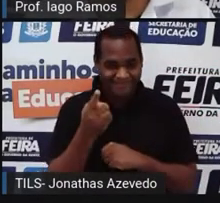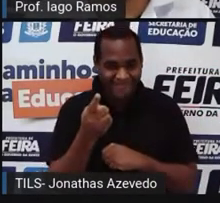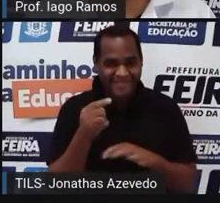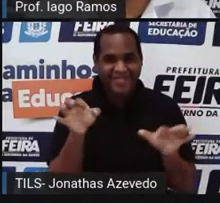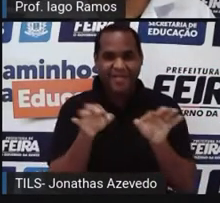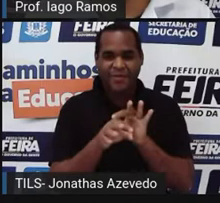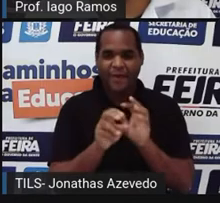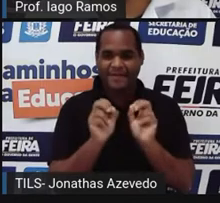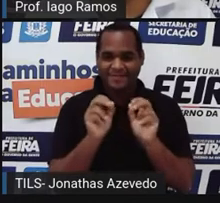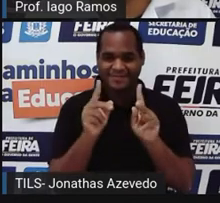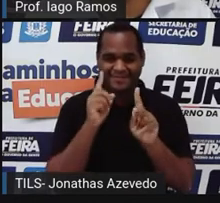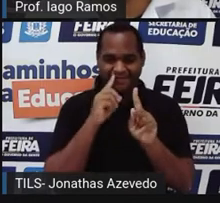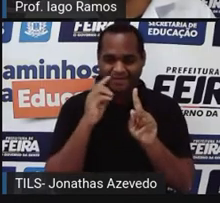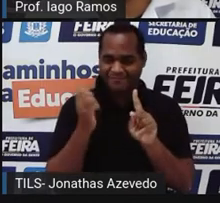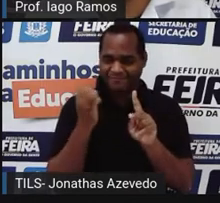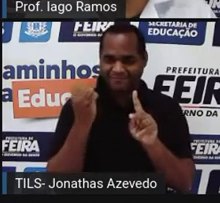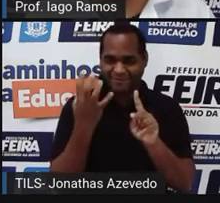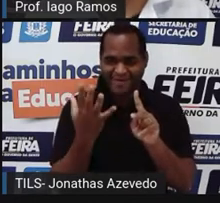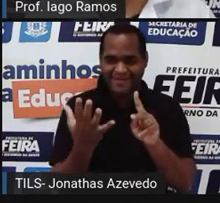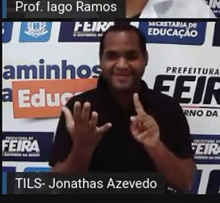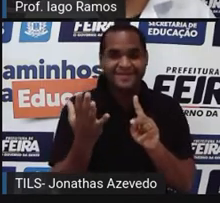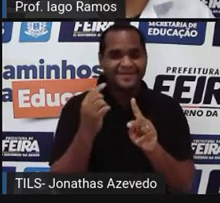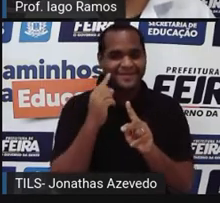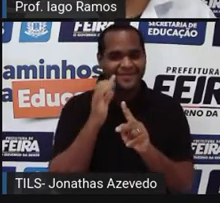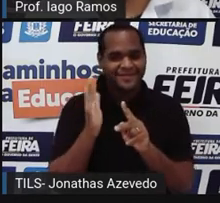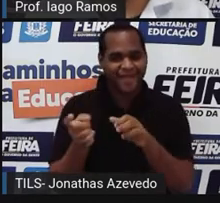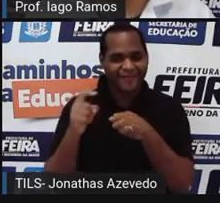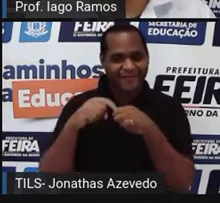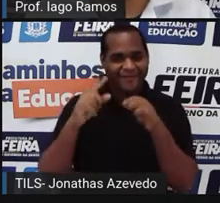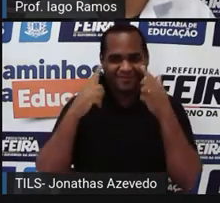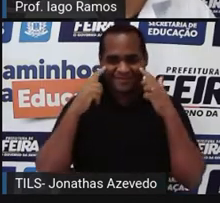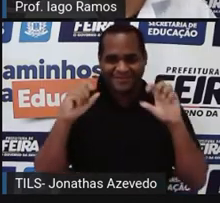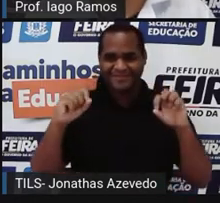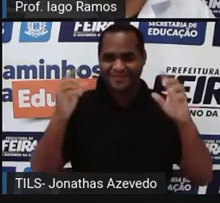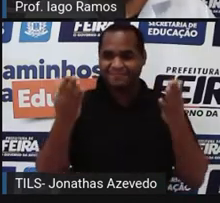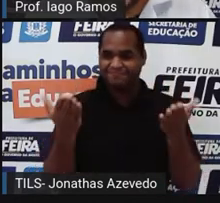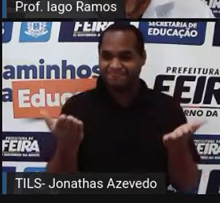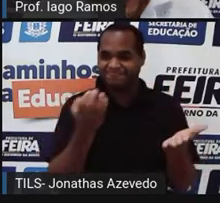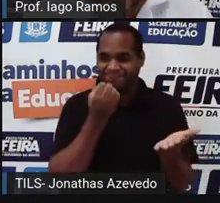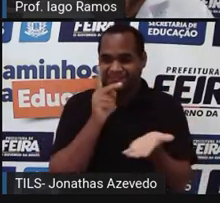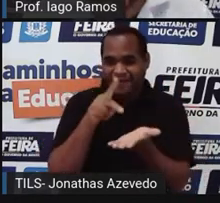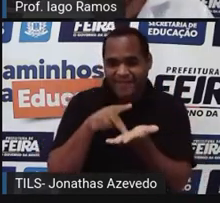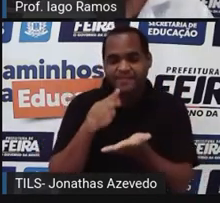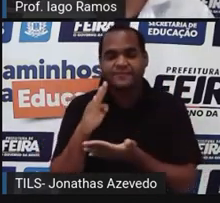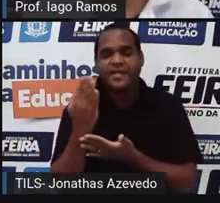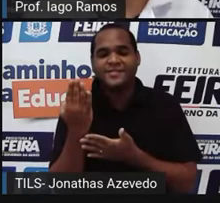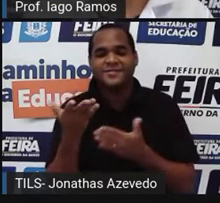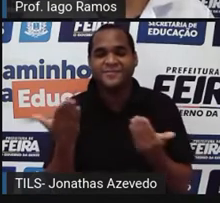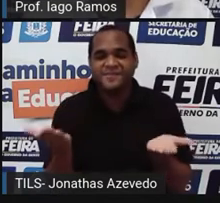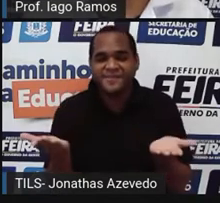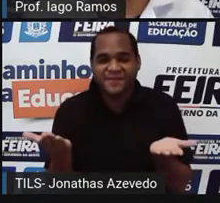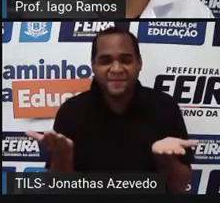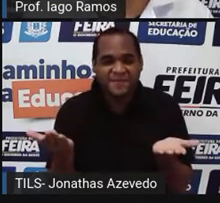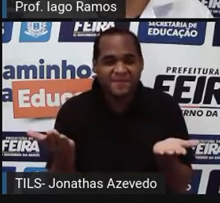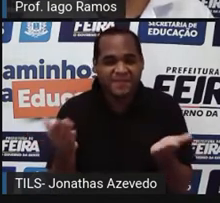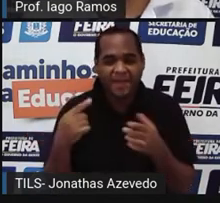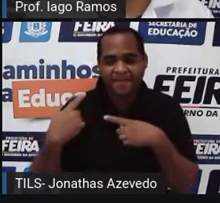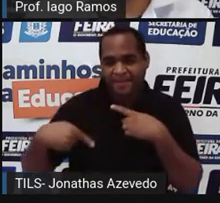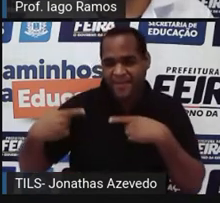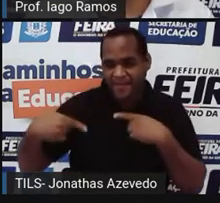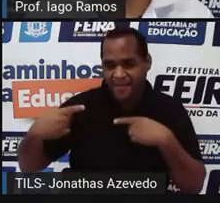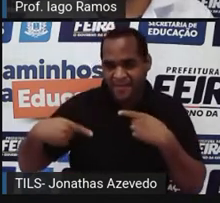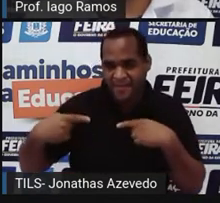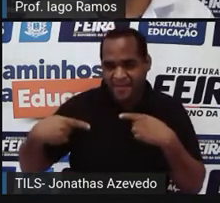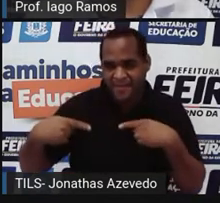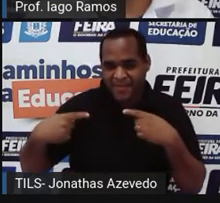Prontinho, e como num passe de mágica, olha só, nós voltamos aqui na tela. Verdadeiro ou falso? Um pouquinho de suspense,